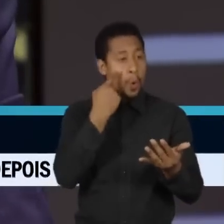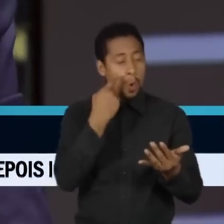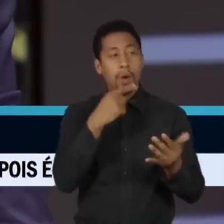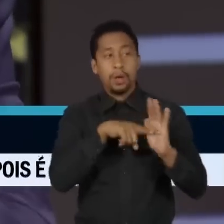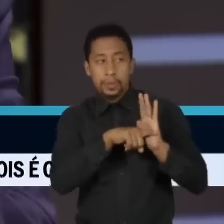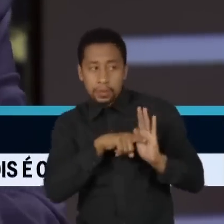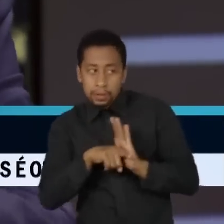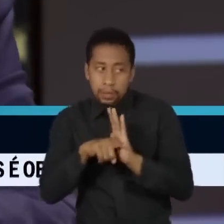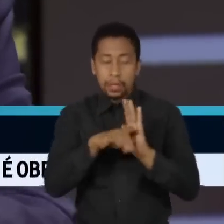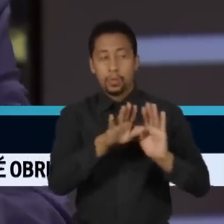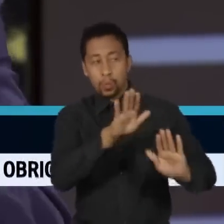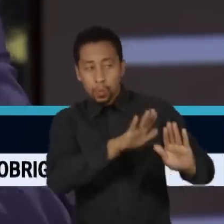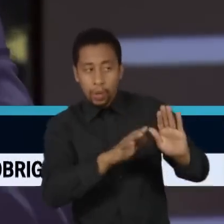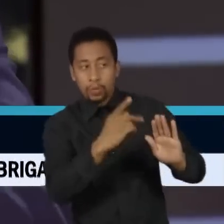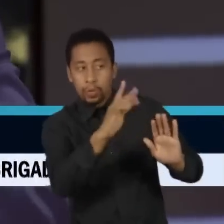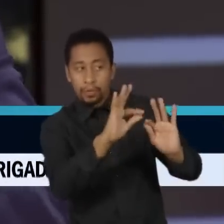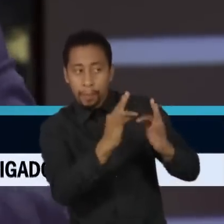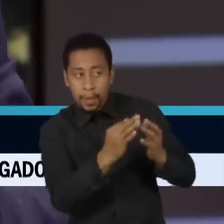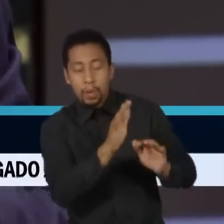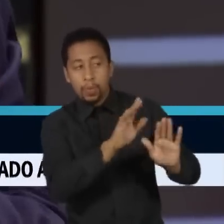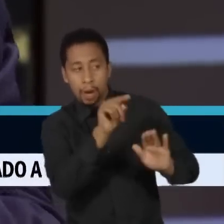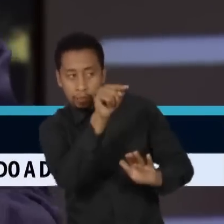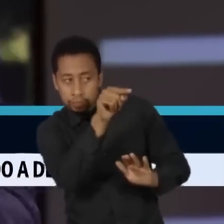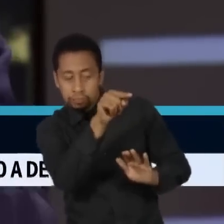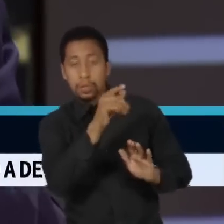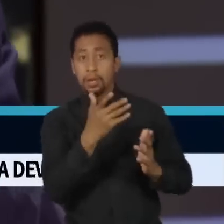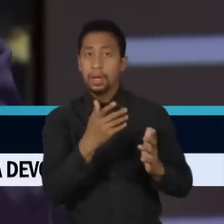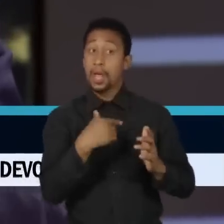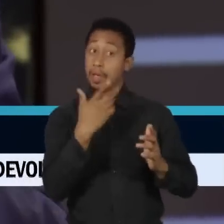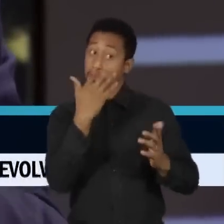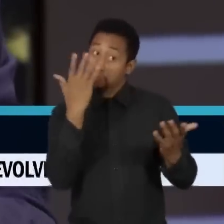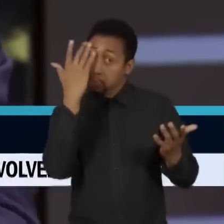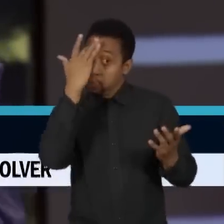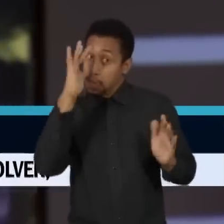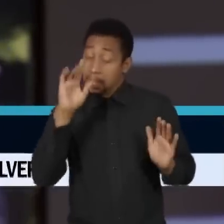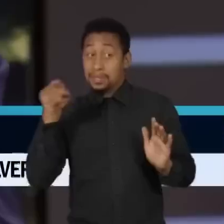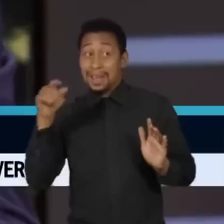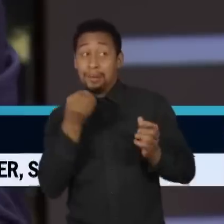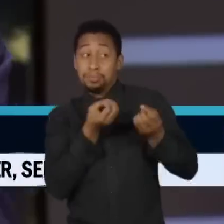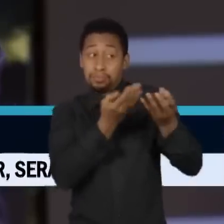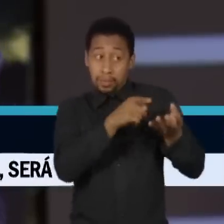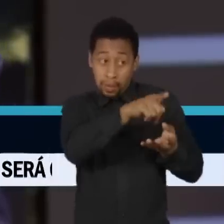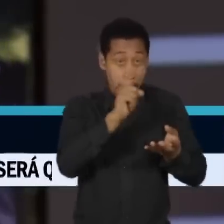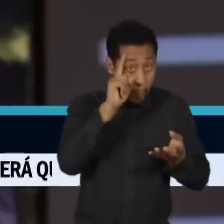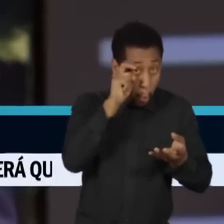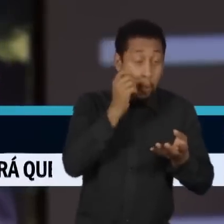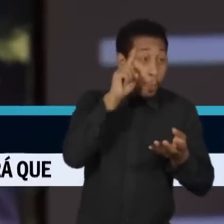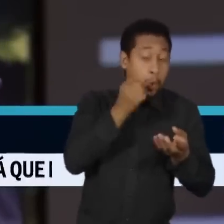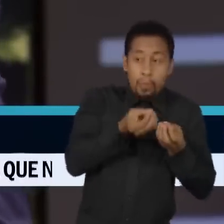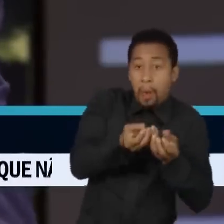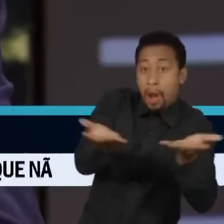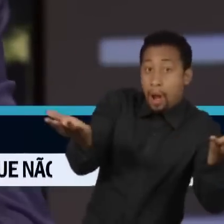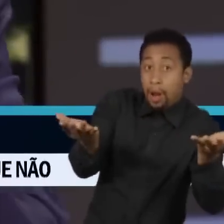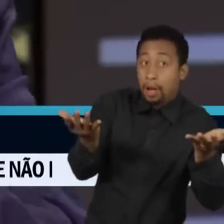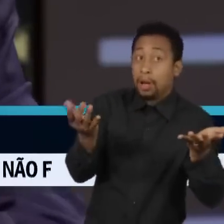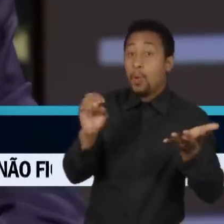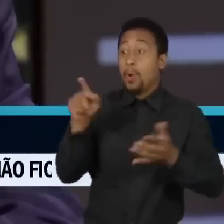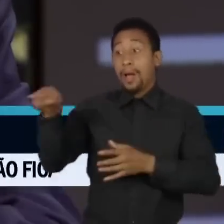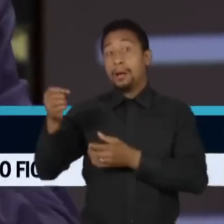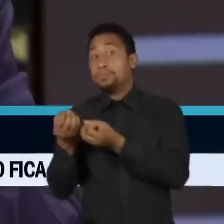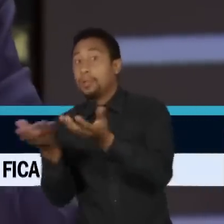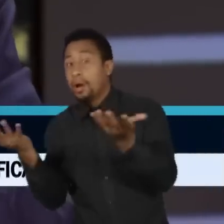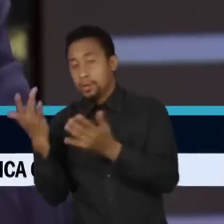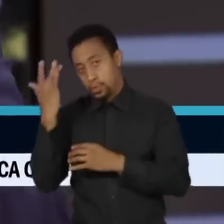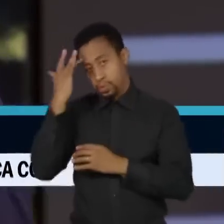das investigações. Evidentemente, nenhuma acusação eu poderia fazer a ela ou qualquer pessoa, porque não há nenhuma prova. Mas não me